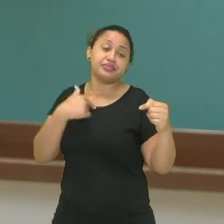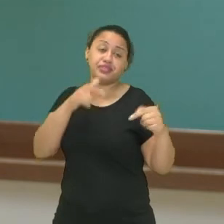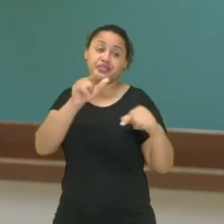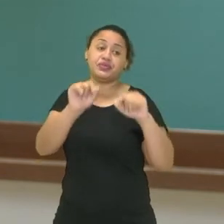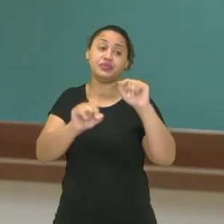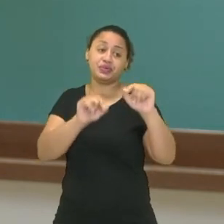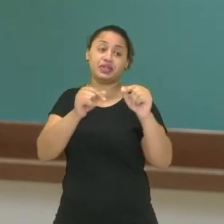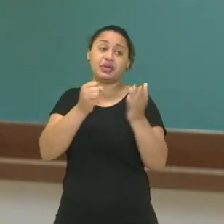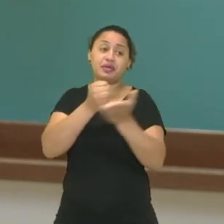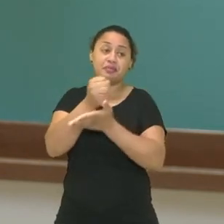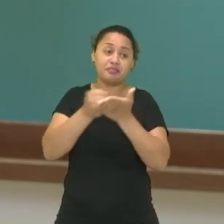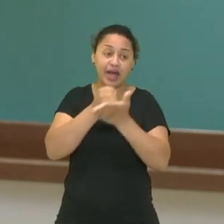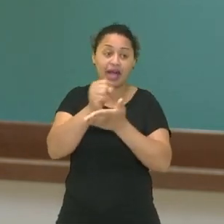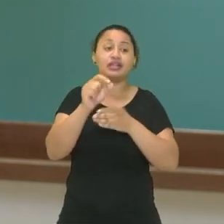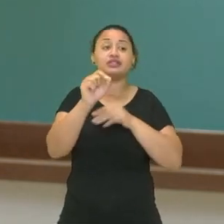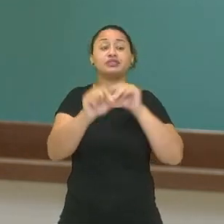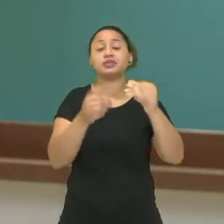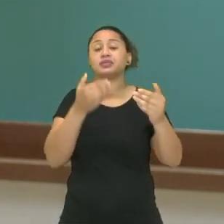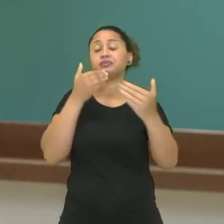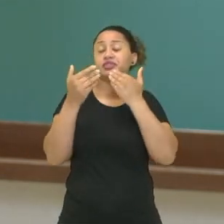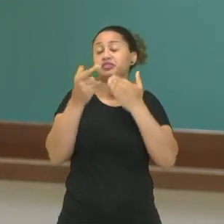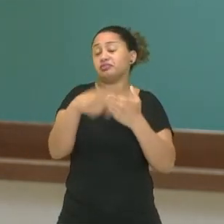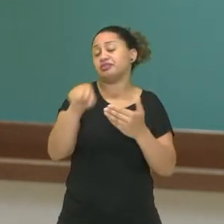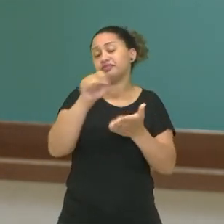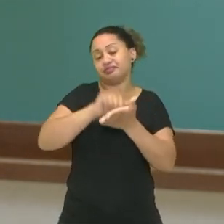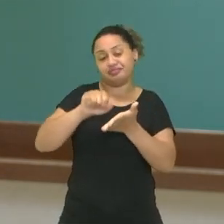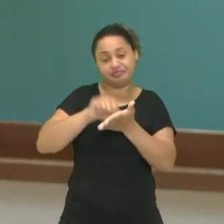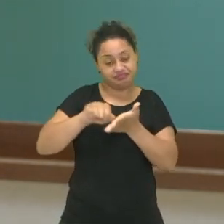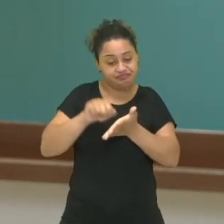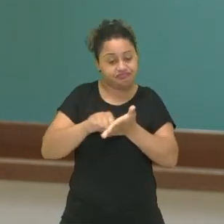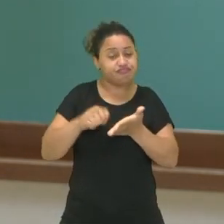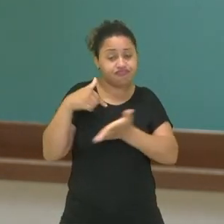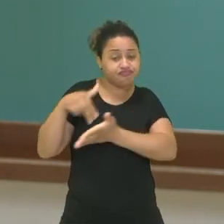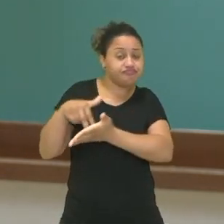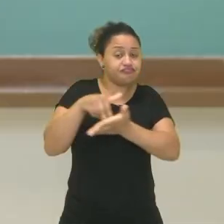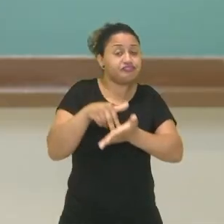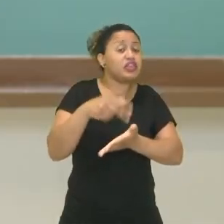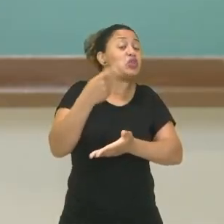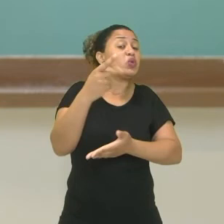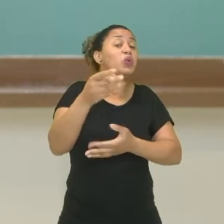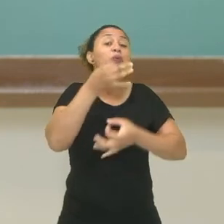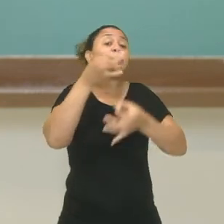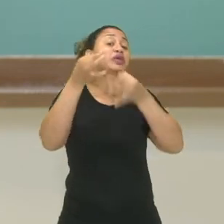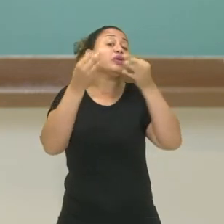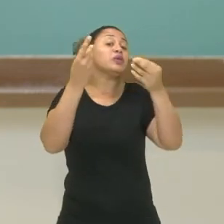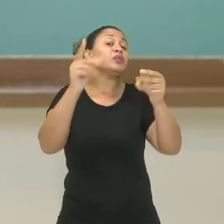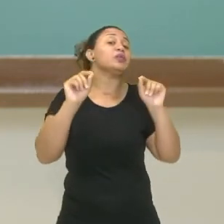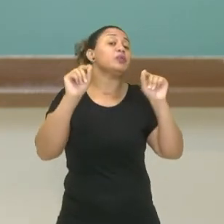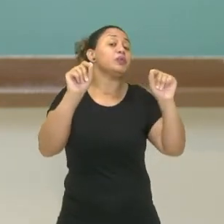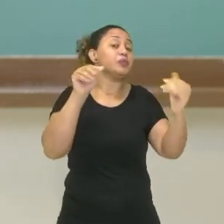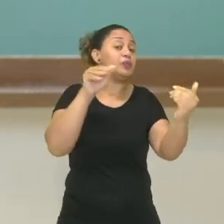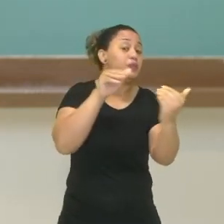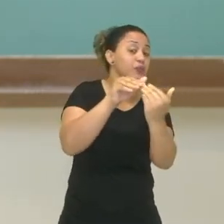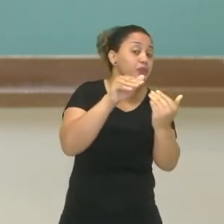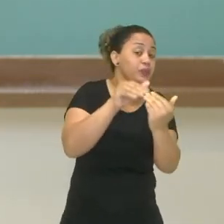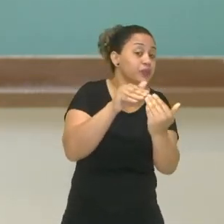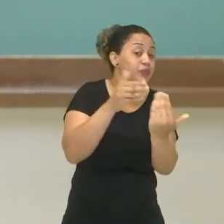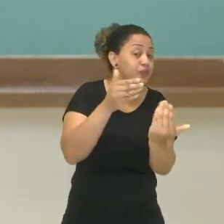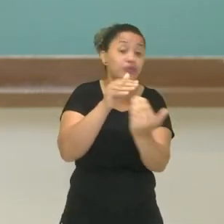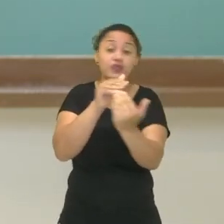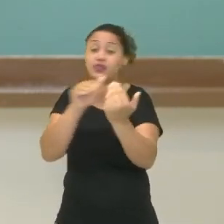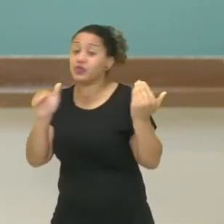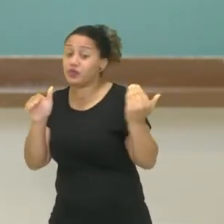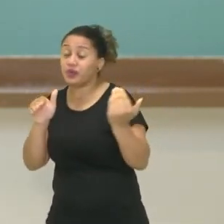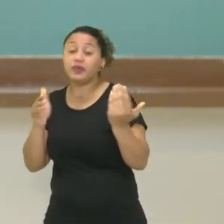as premissas válidas que eu pedi para você escrever, para você se posicionar. Você concorda com isso? Você